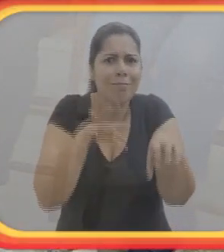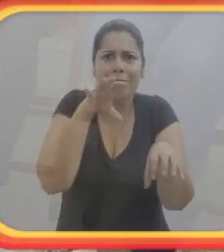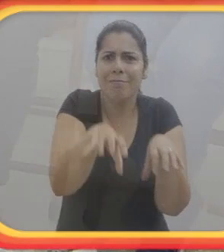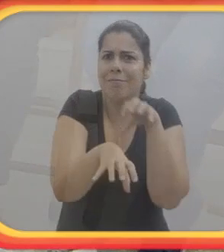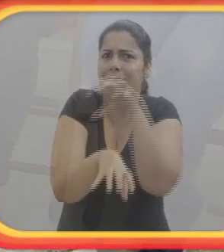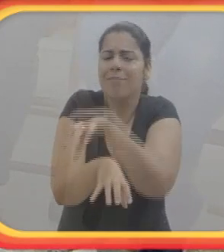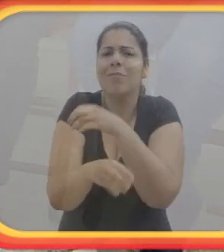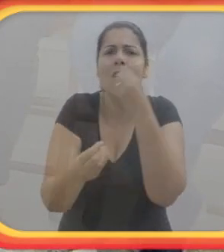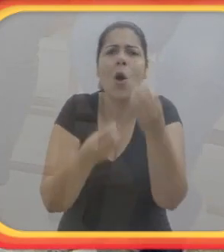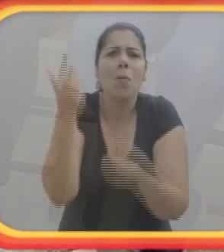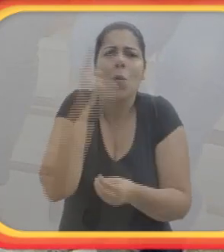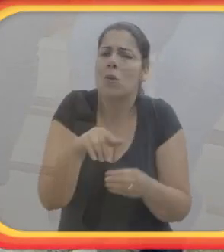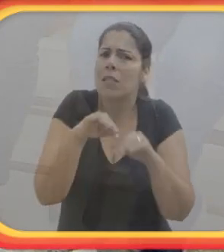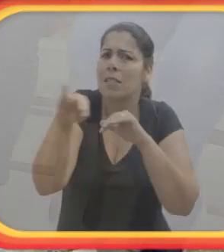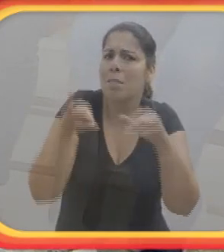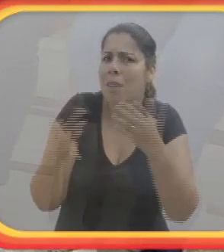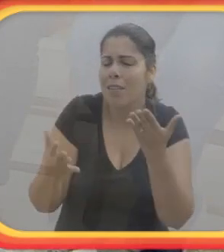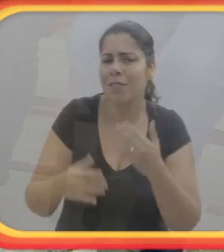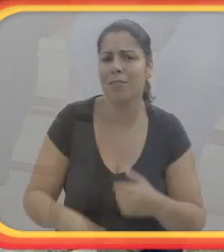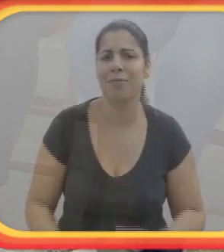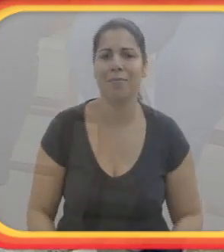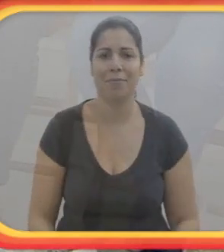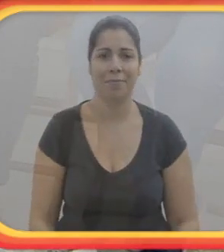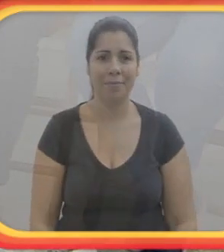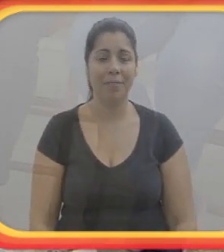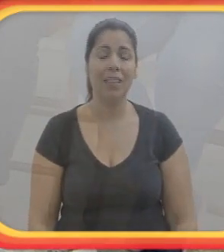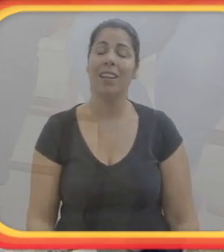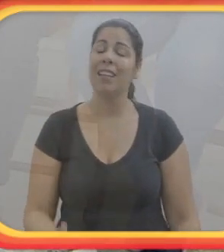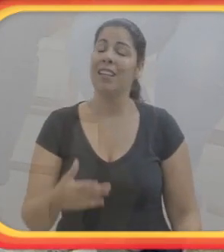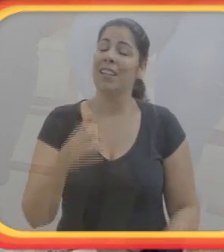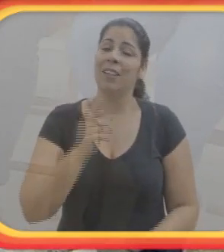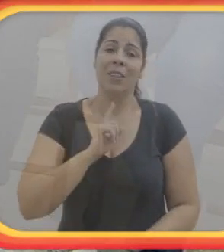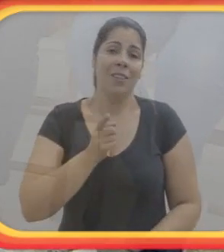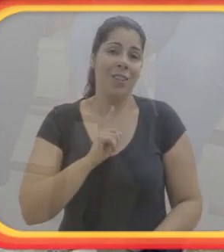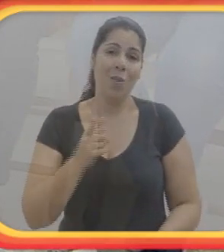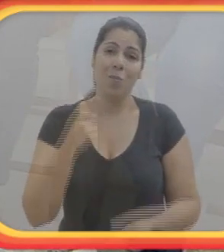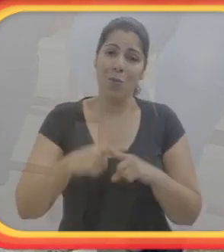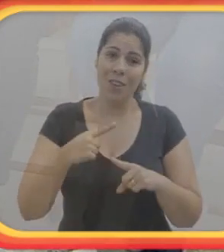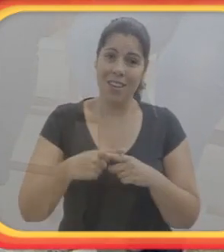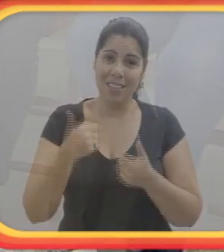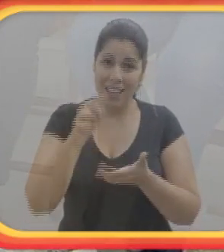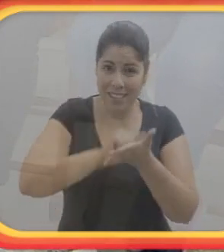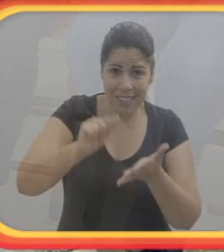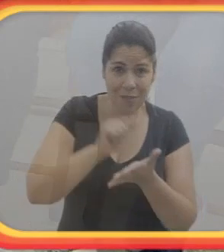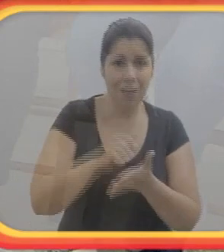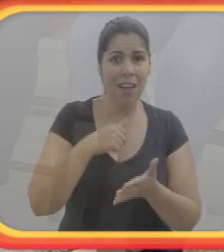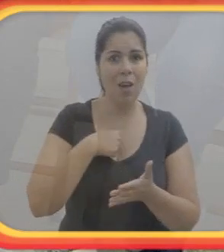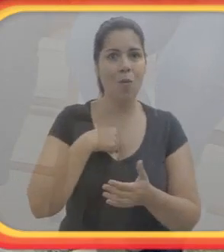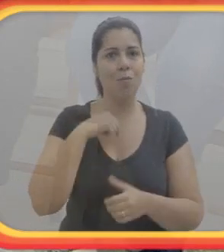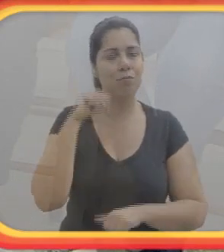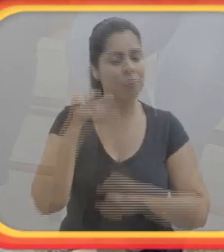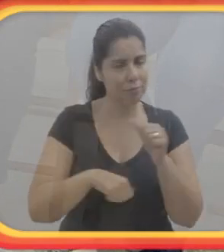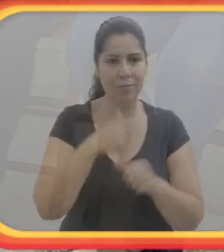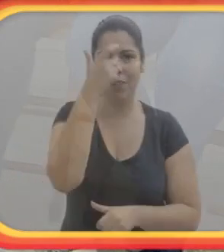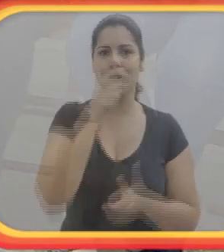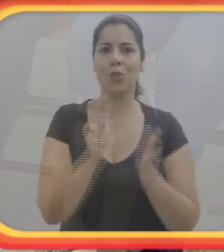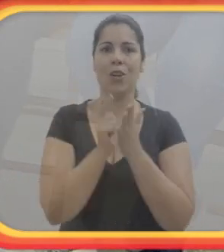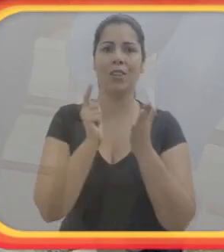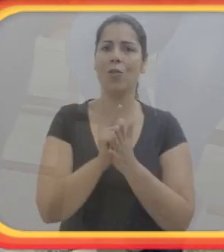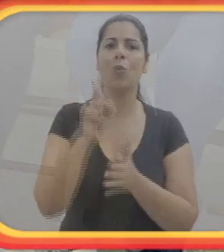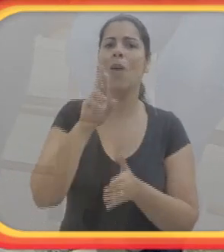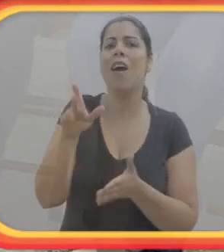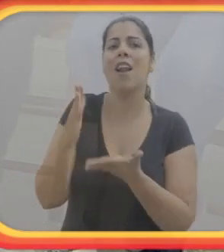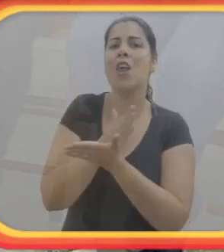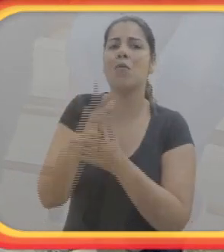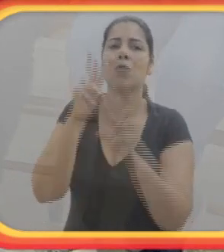livro o jornalista do pai? Como foi isso? Não muito, porque até escrevendo eu acabo sendo jornalista, mas não é um livro de reportagem,